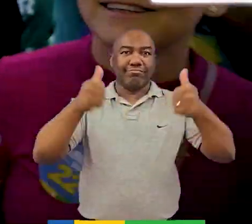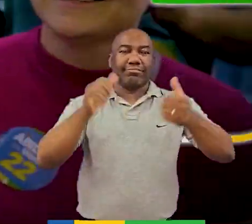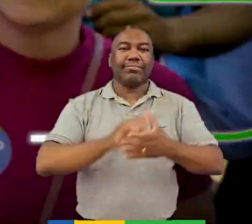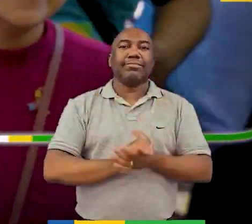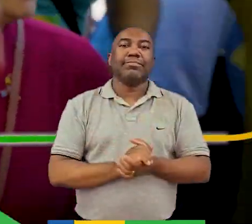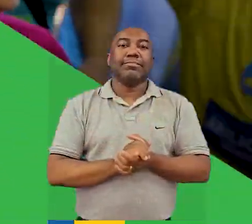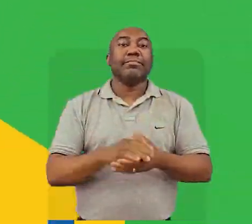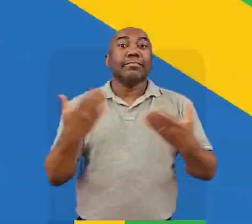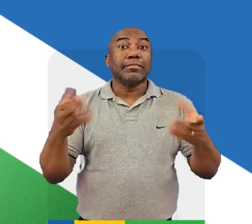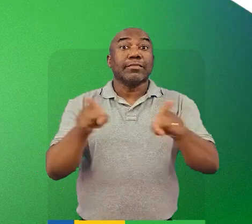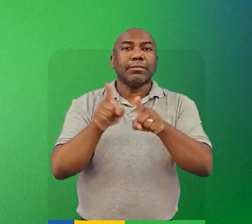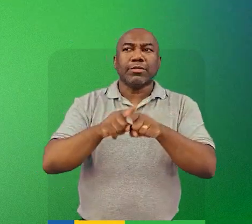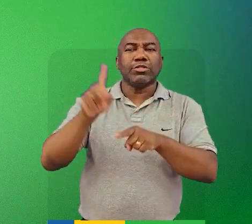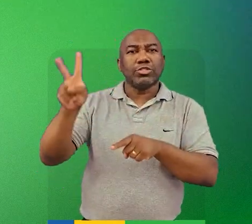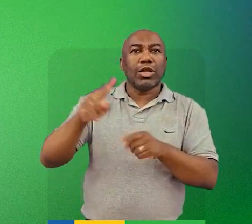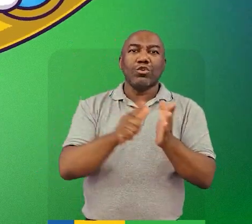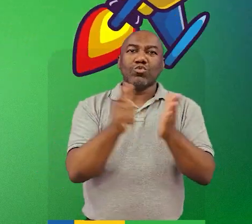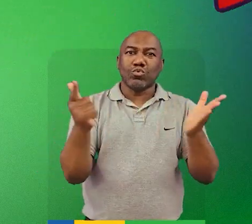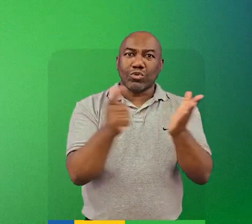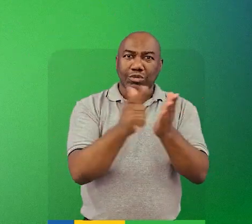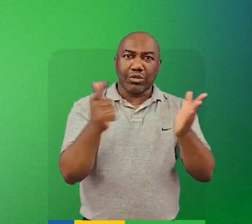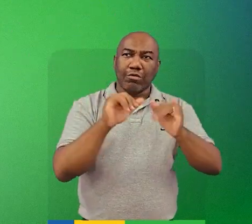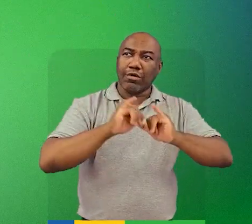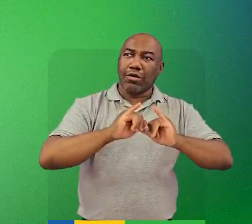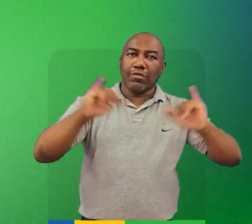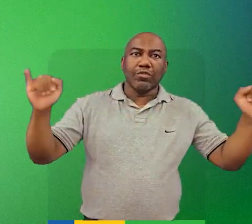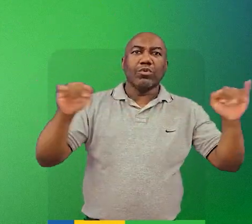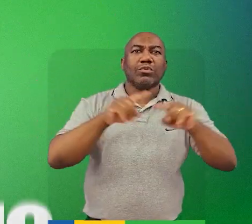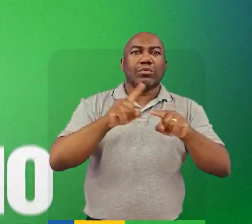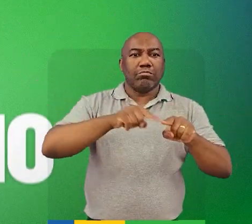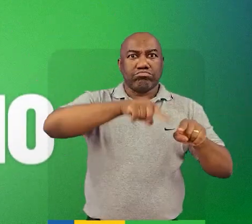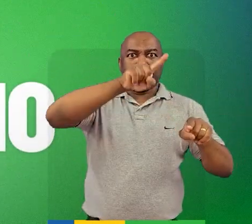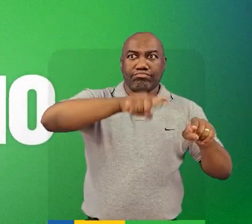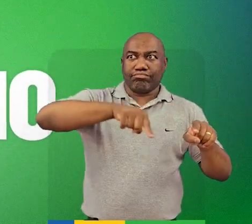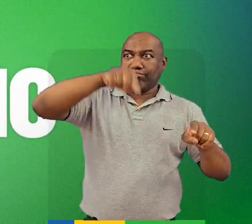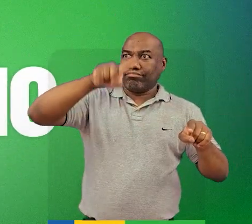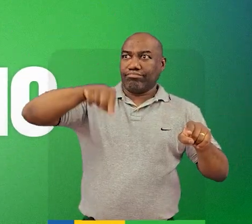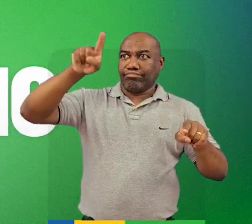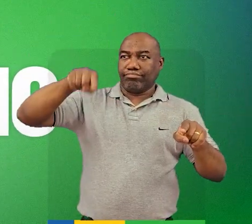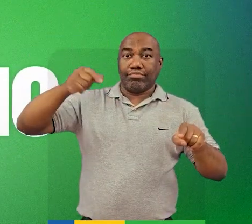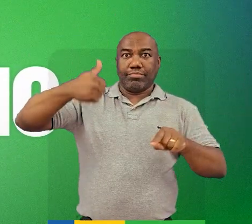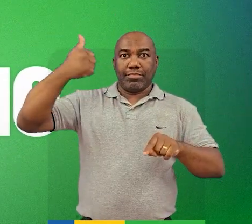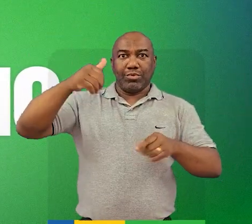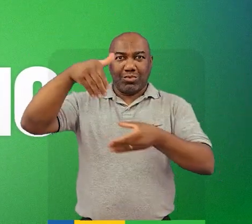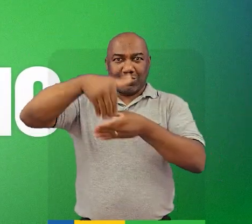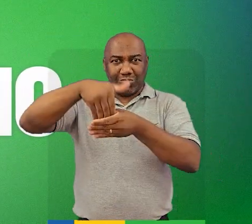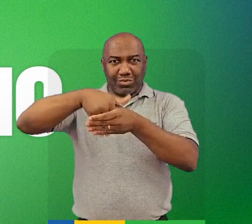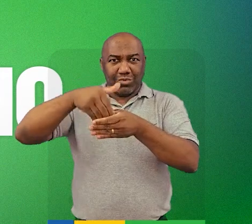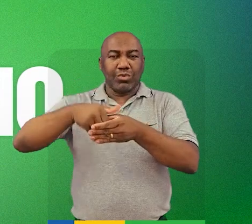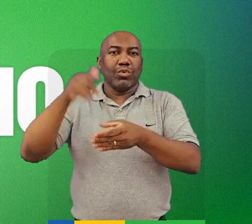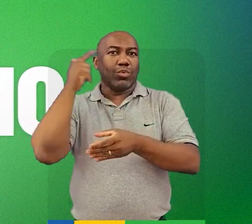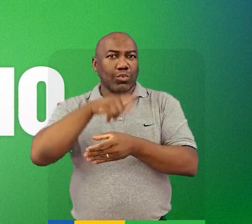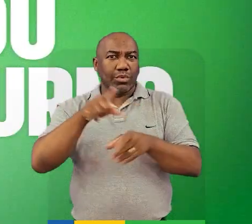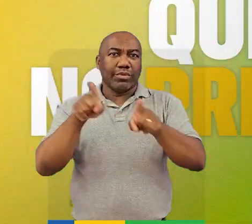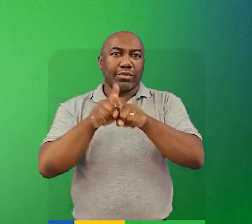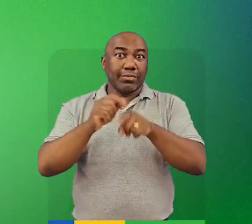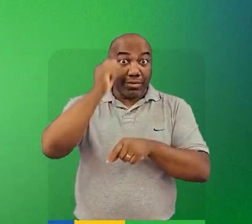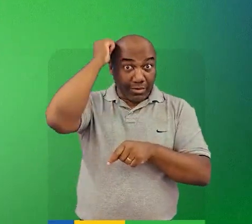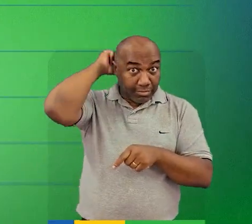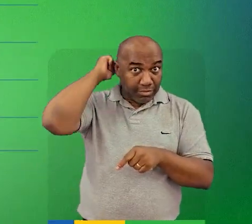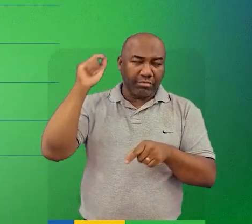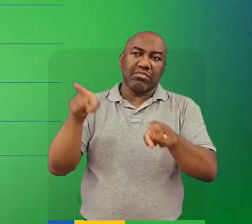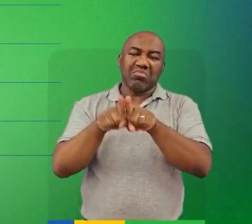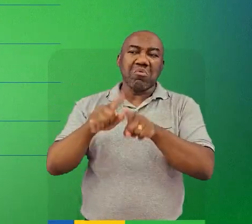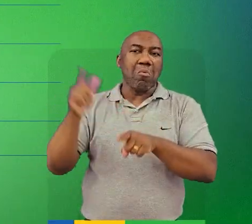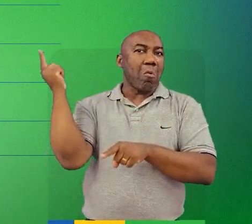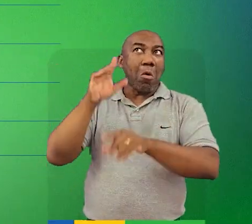é 22. Deu no Estadão. A única pesquisa que acertou o resultado do primeiro turno